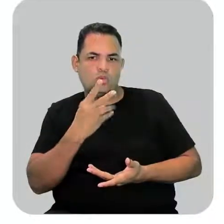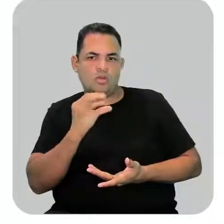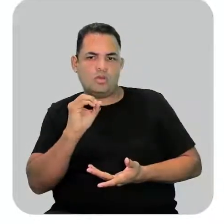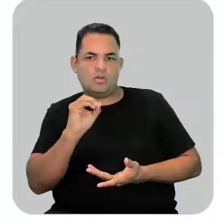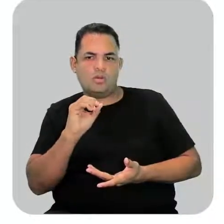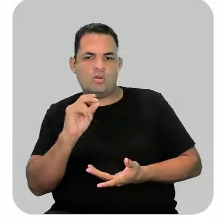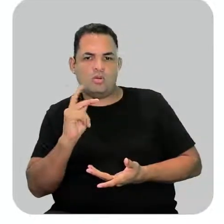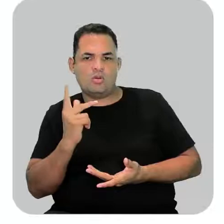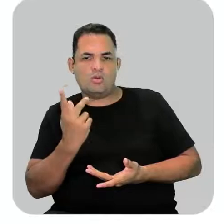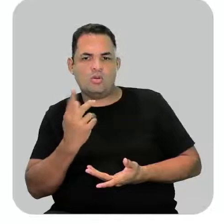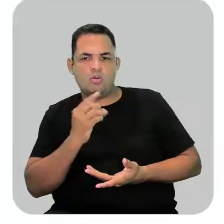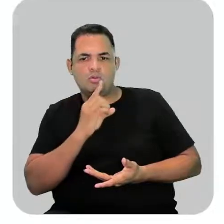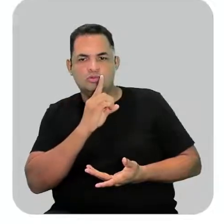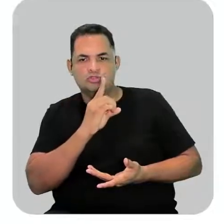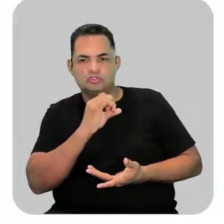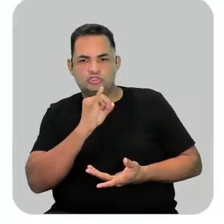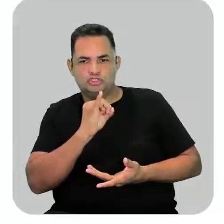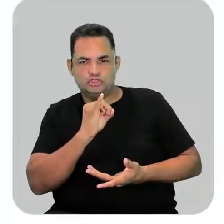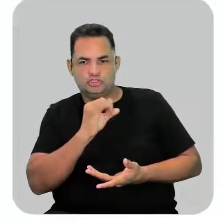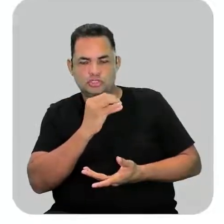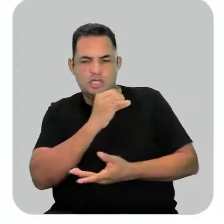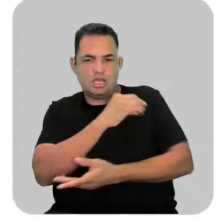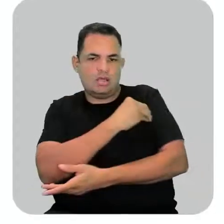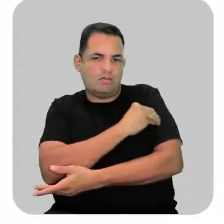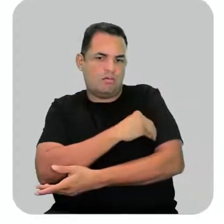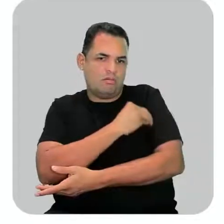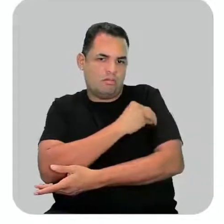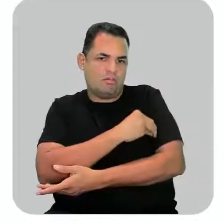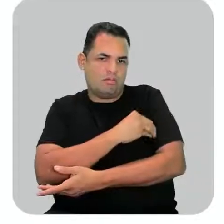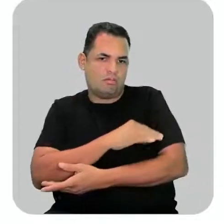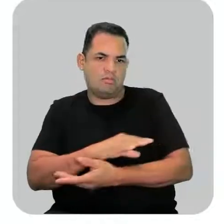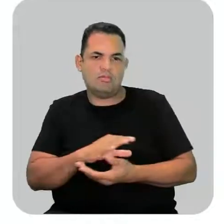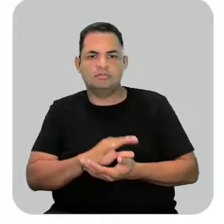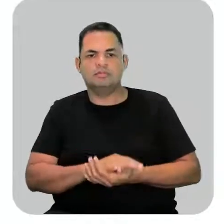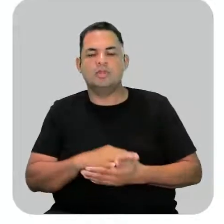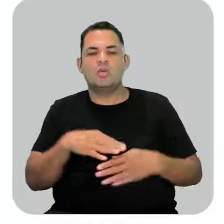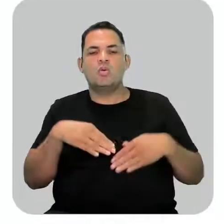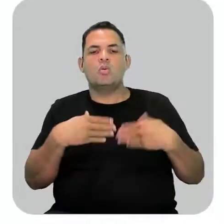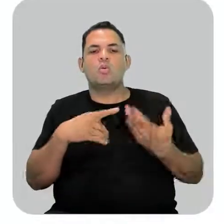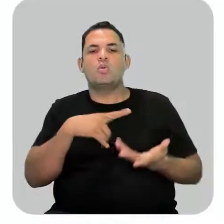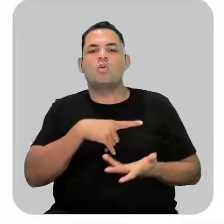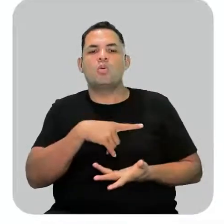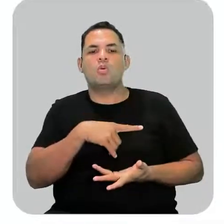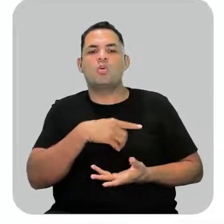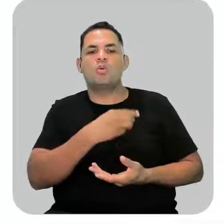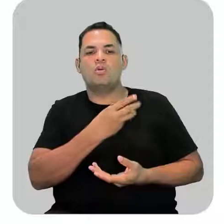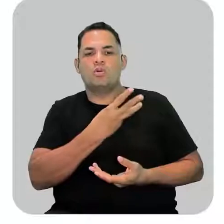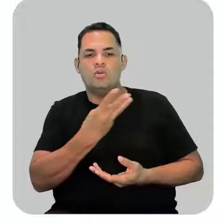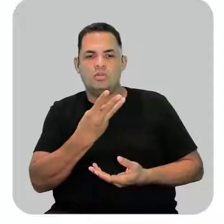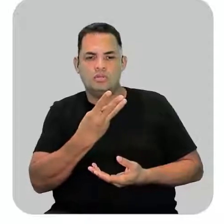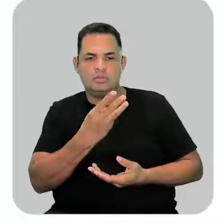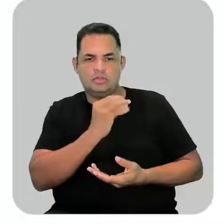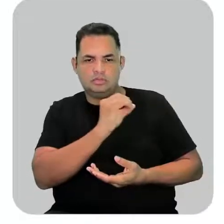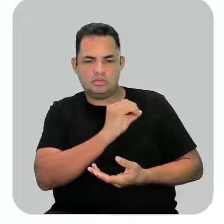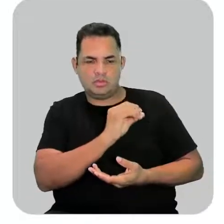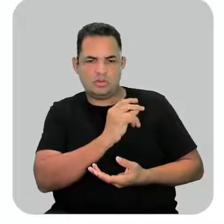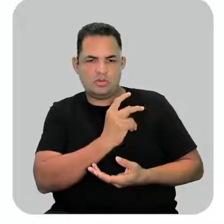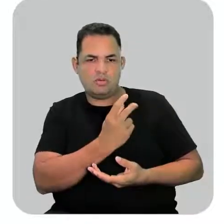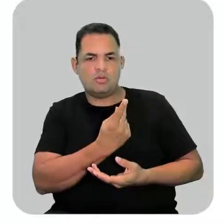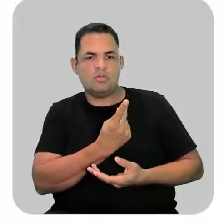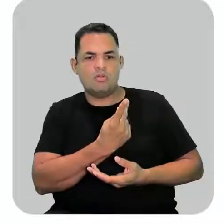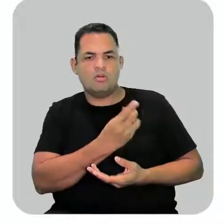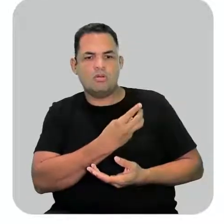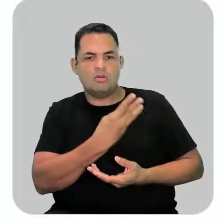nós chamamos de diálcool ou diol. Quando ele apresenta 3 hidroxilas, a gente chama